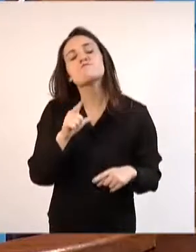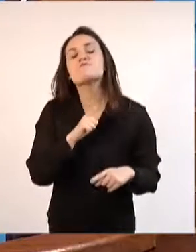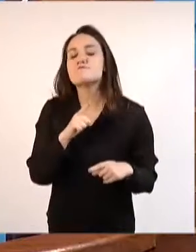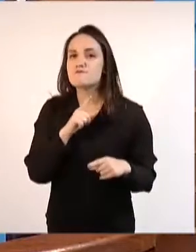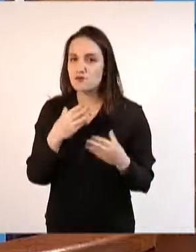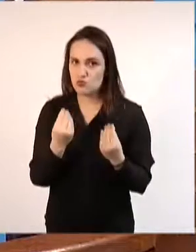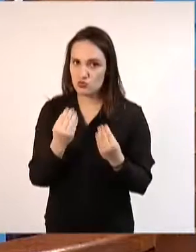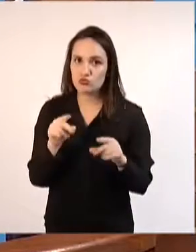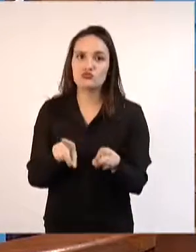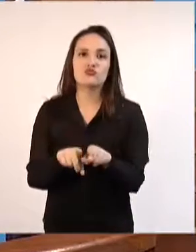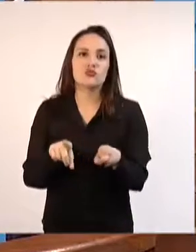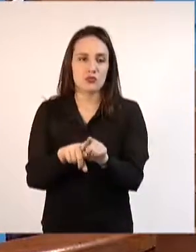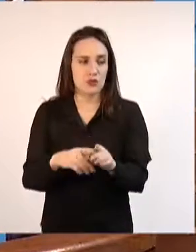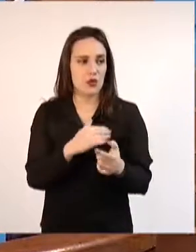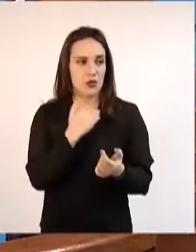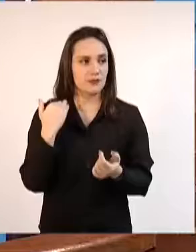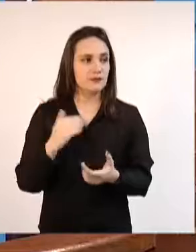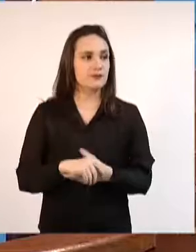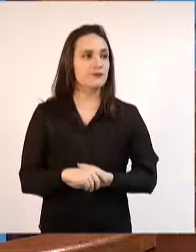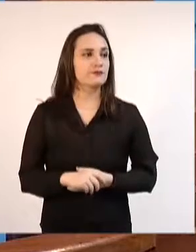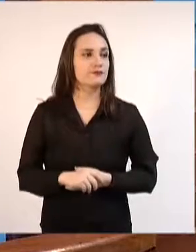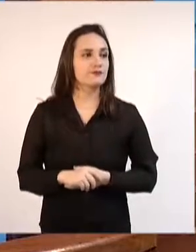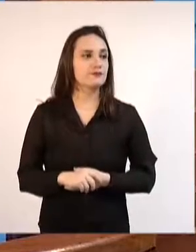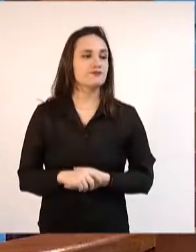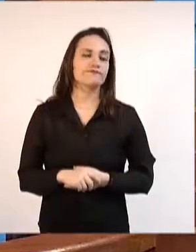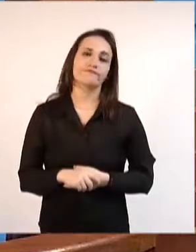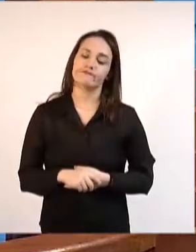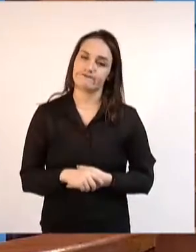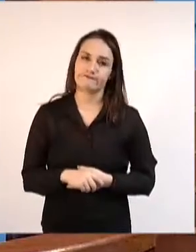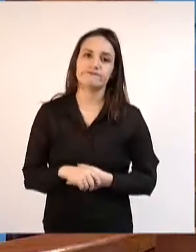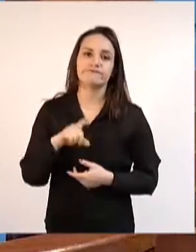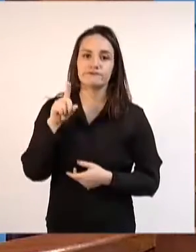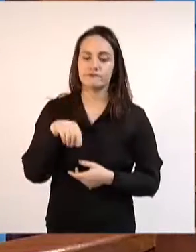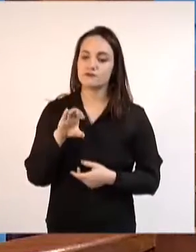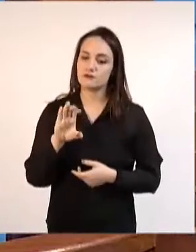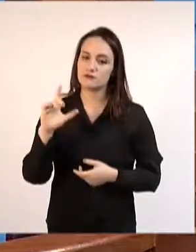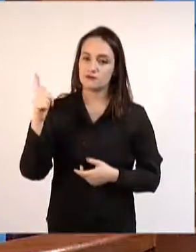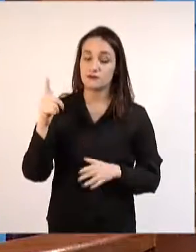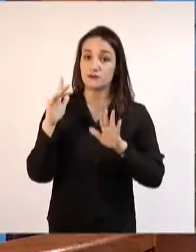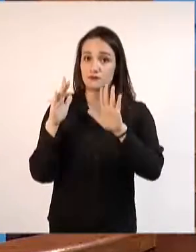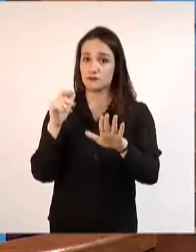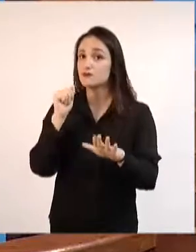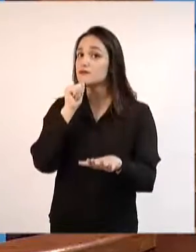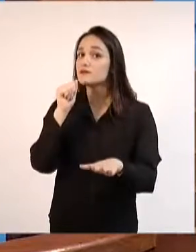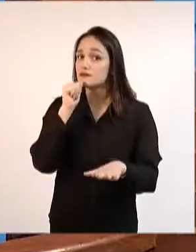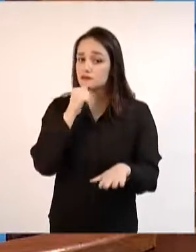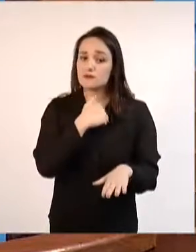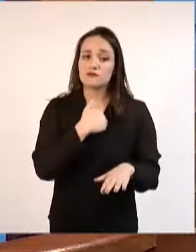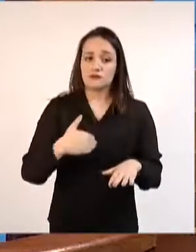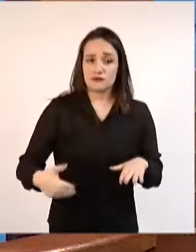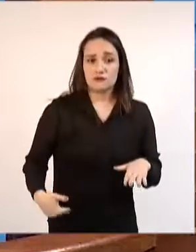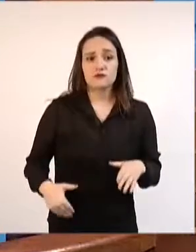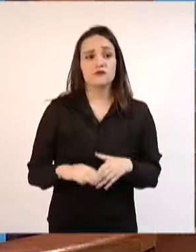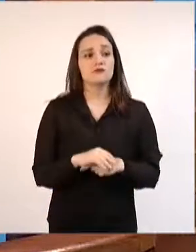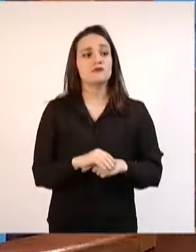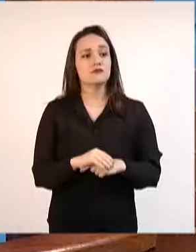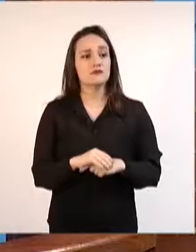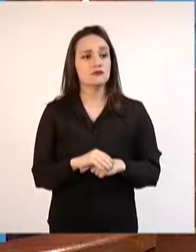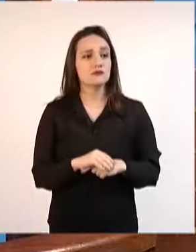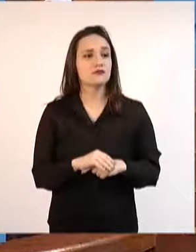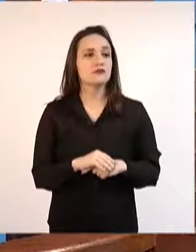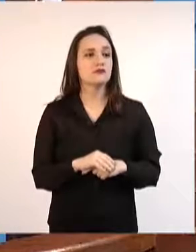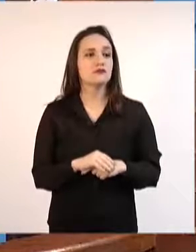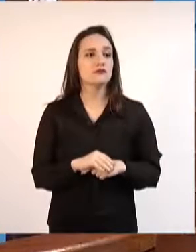nosso país. Então, realmente, apesar do governo do estado ter criado